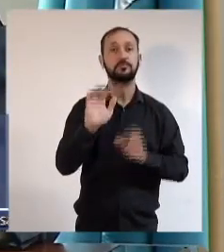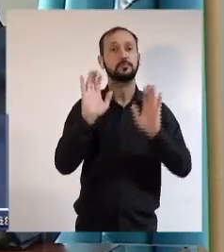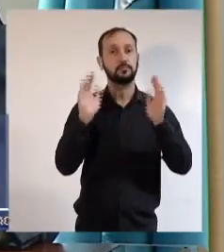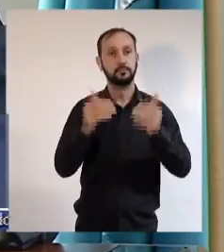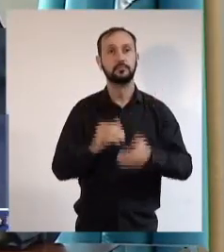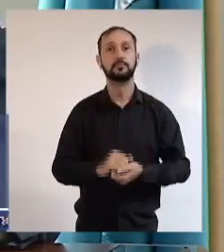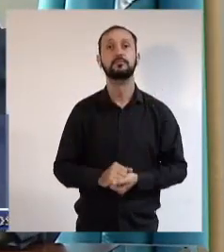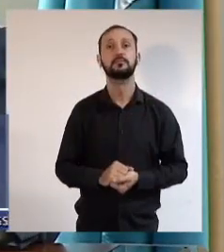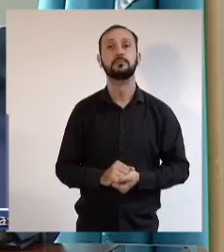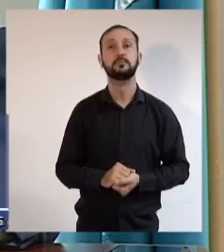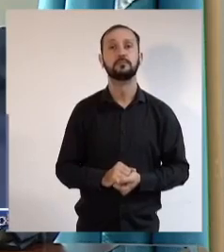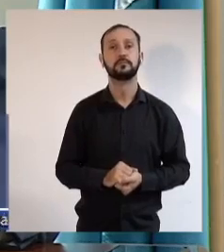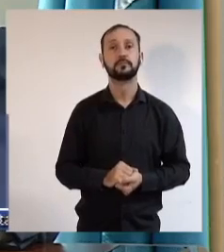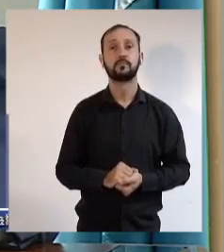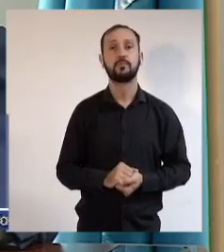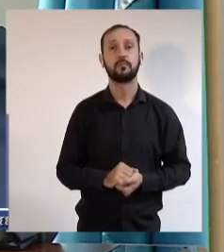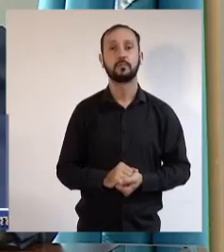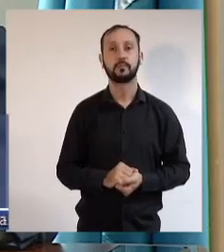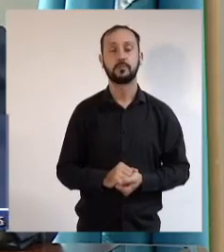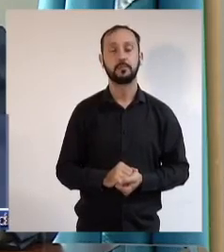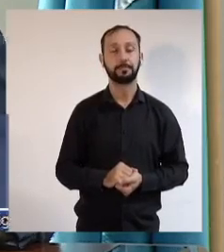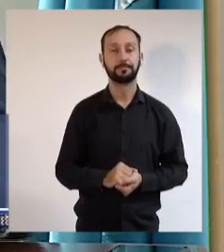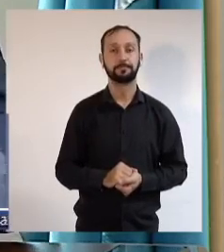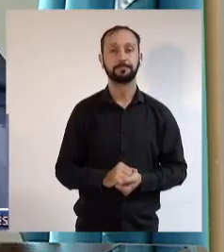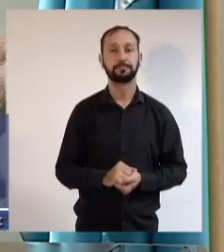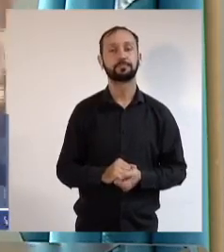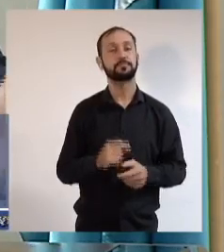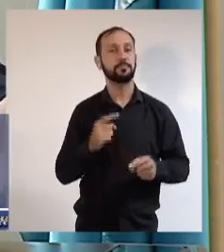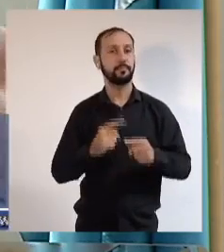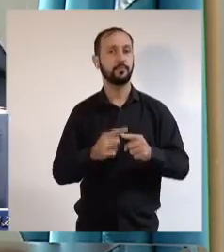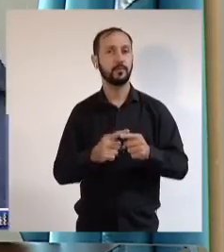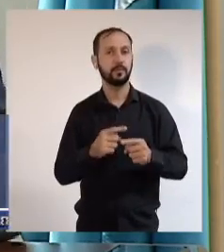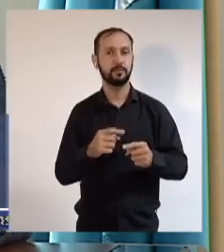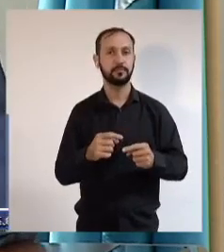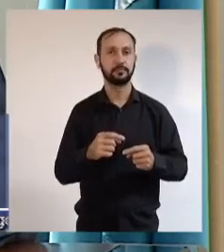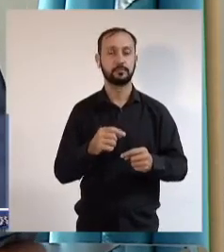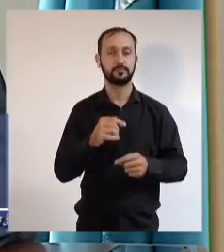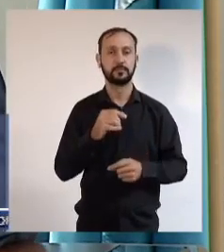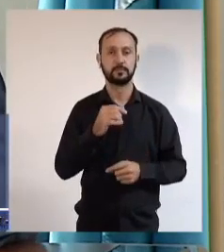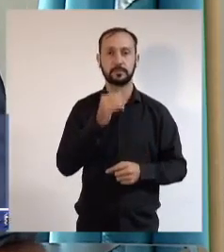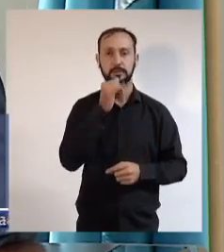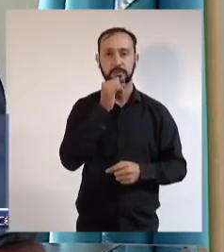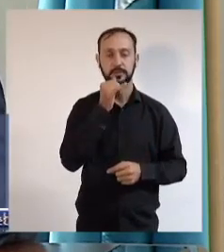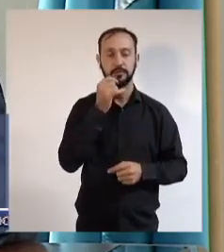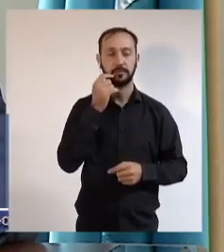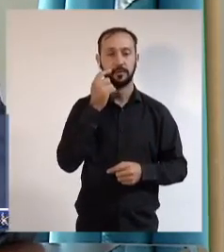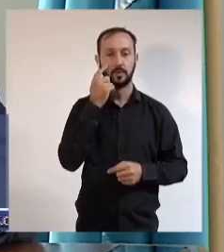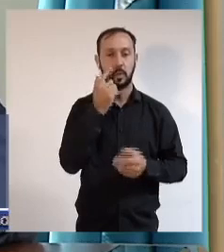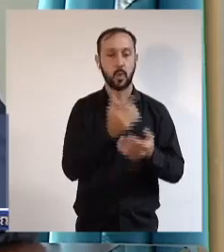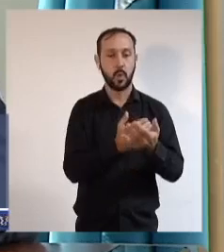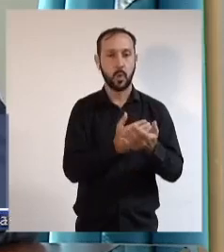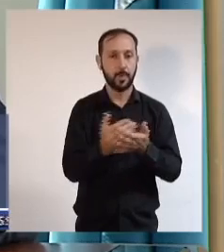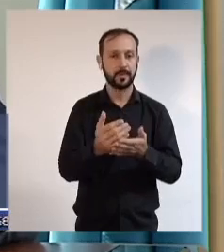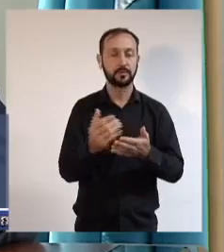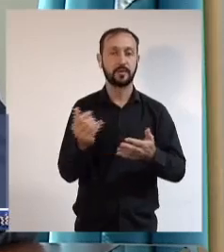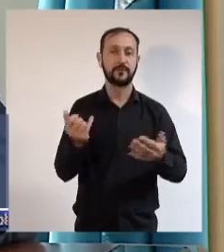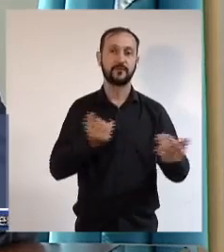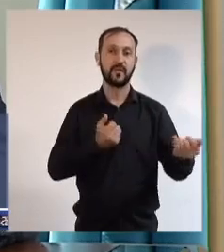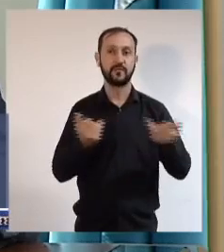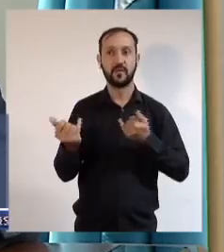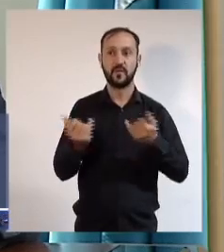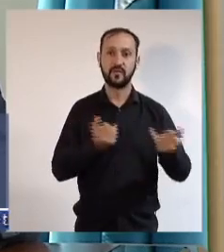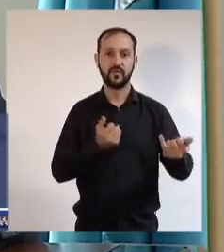pra que eu quando vi as primeiras informações e